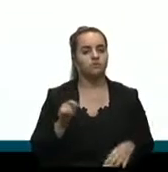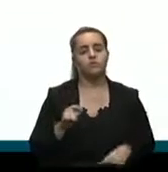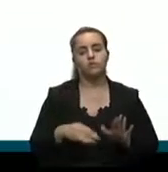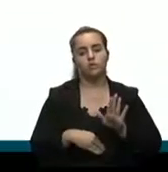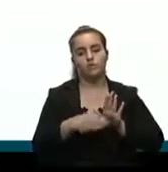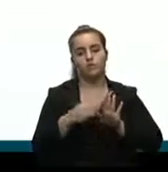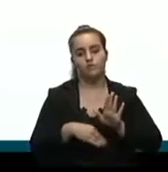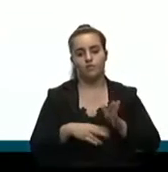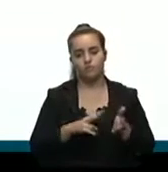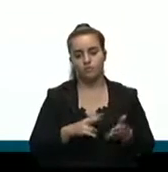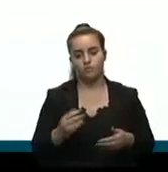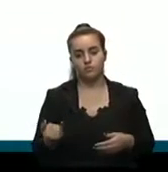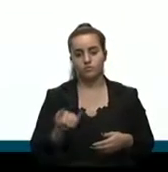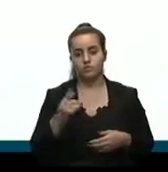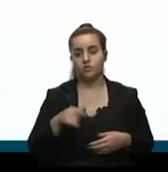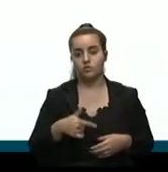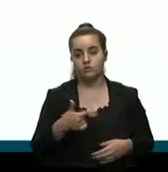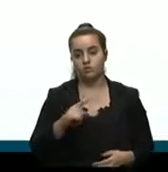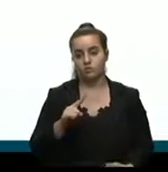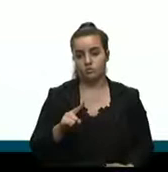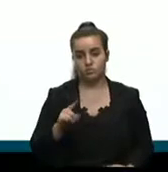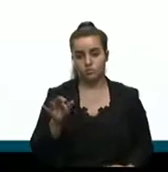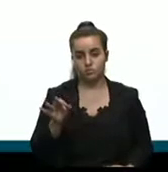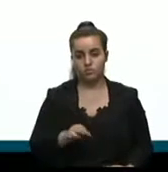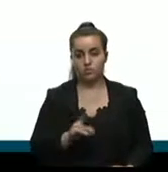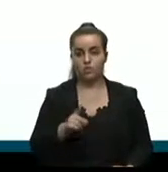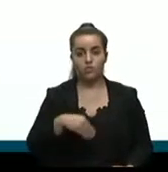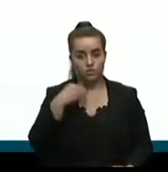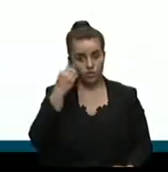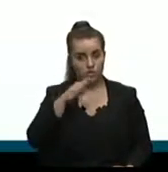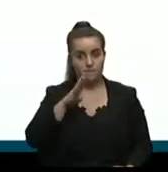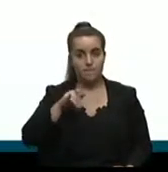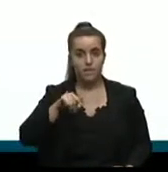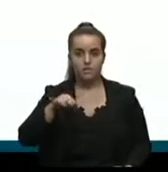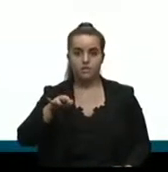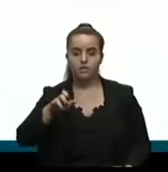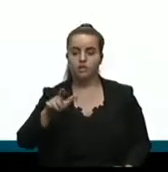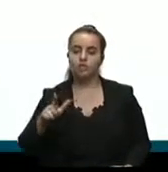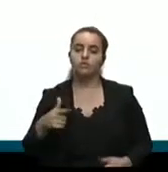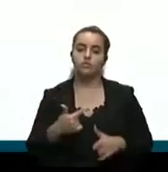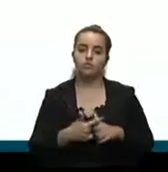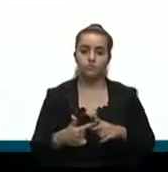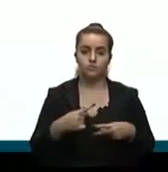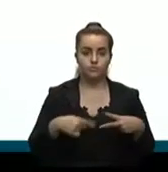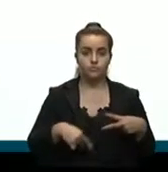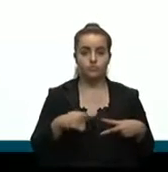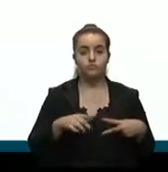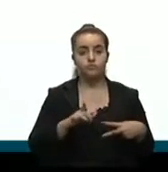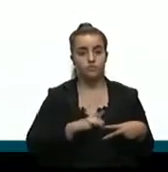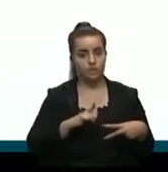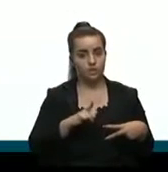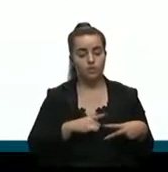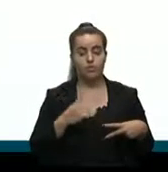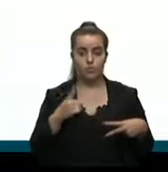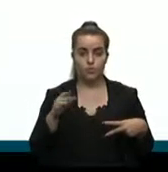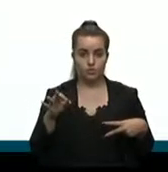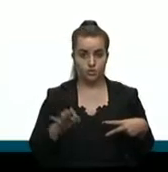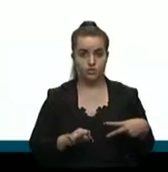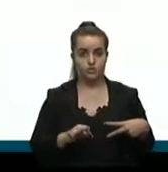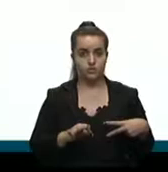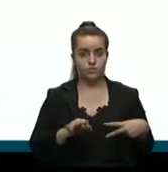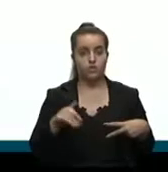nível de significância era de 2%, como é um teste bilateral, dividimos em duas partes e obtemos o